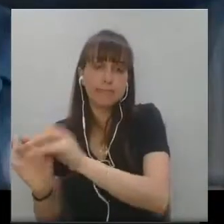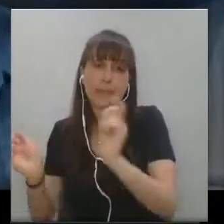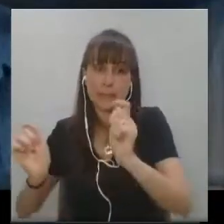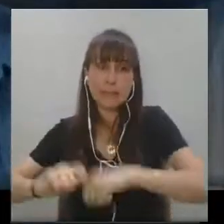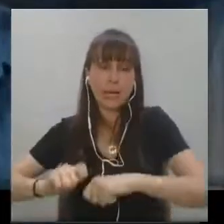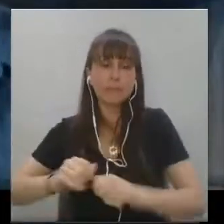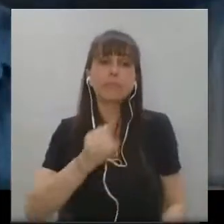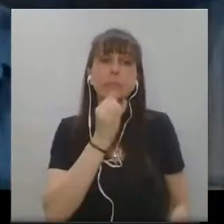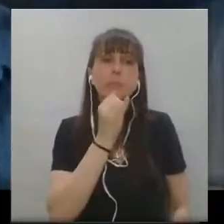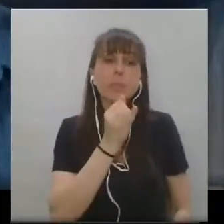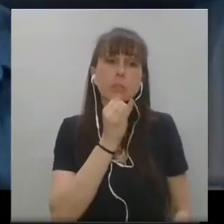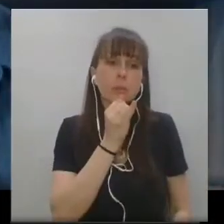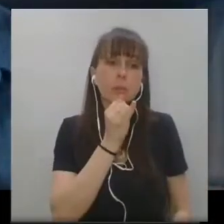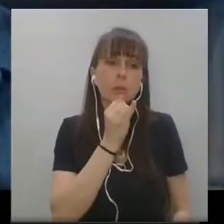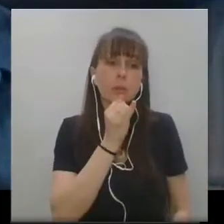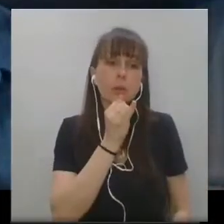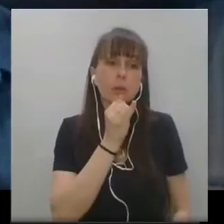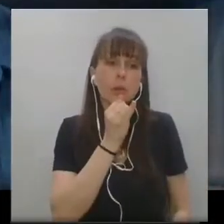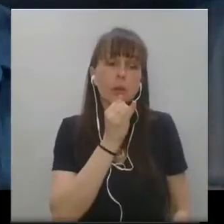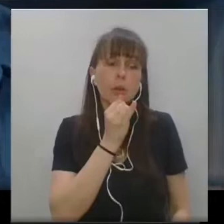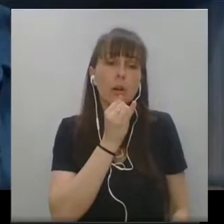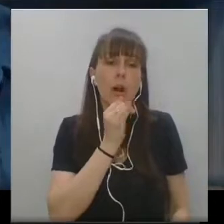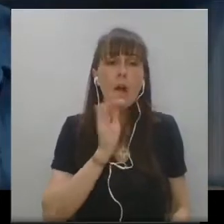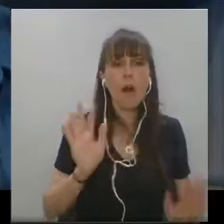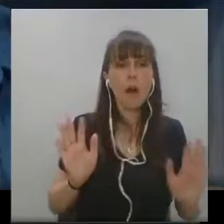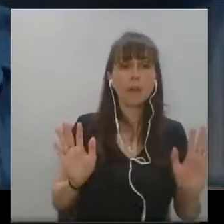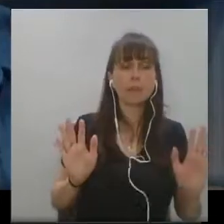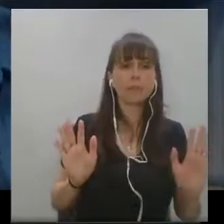Por exemplo, vamos falar sobre